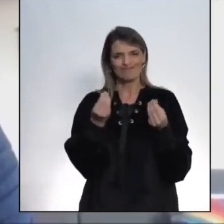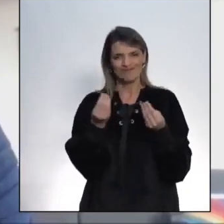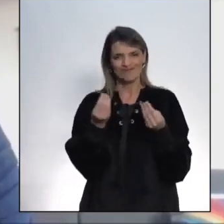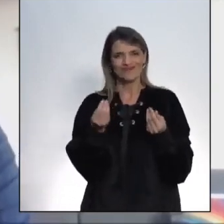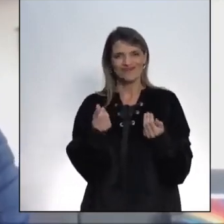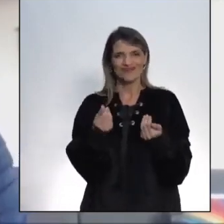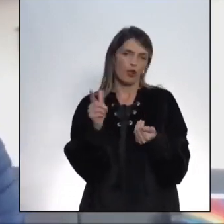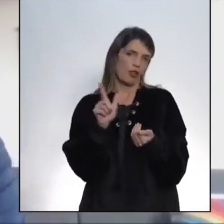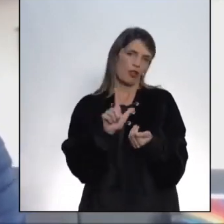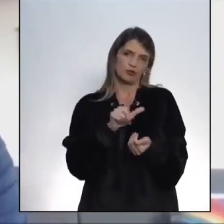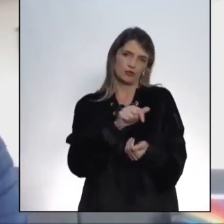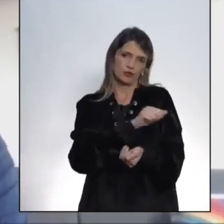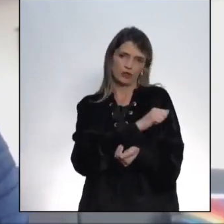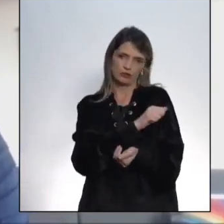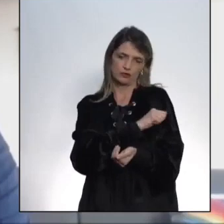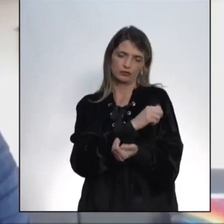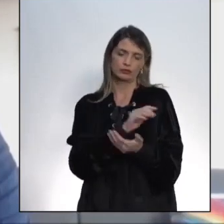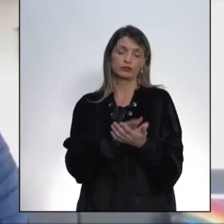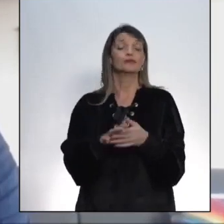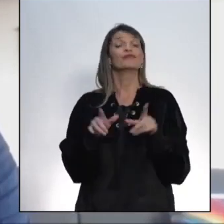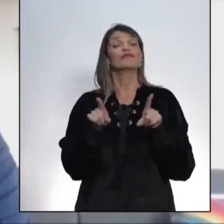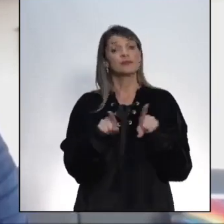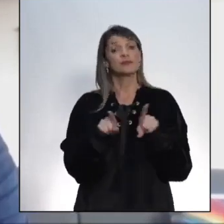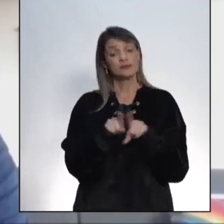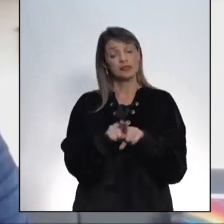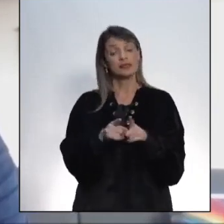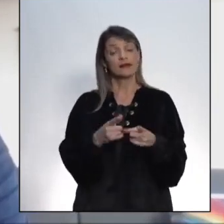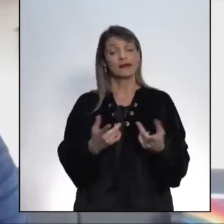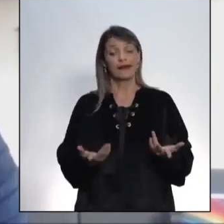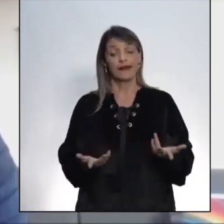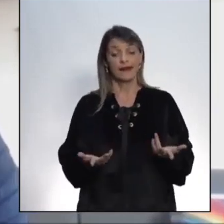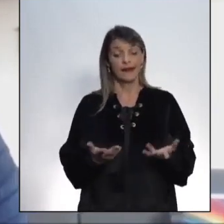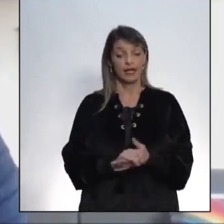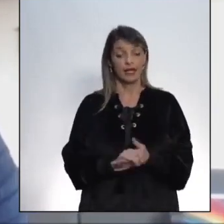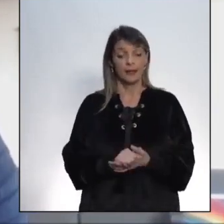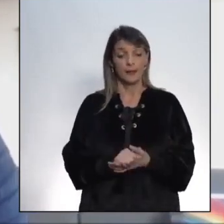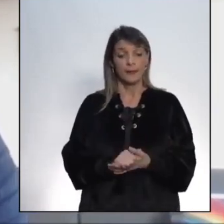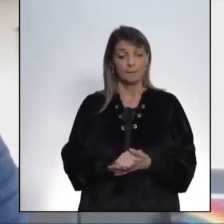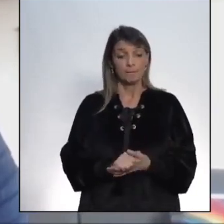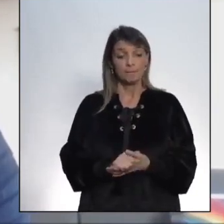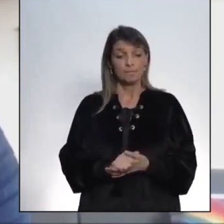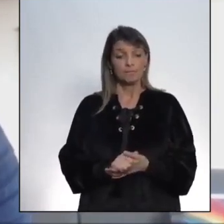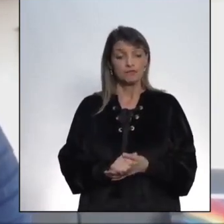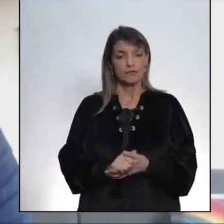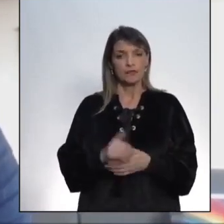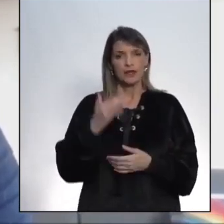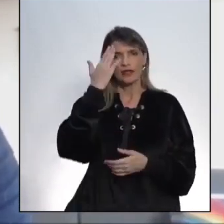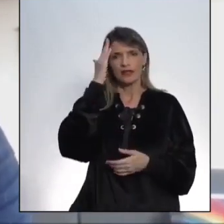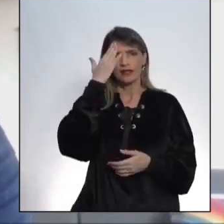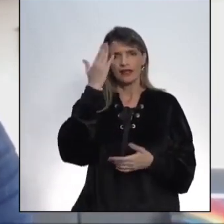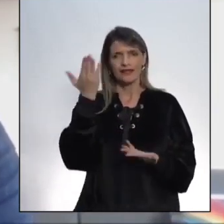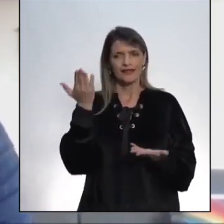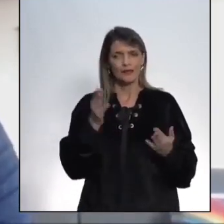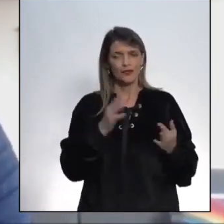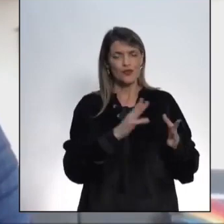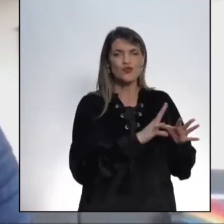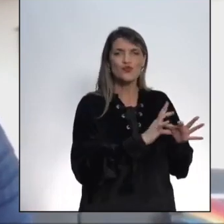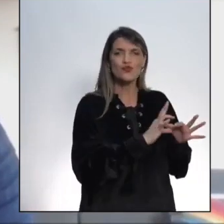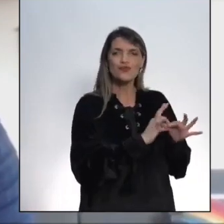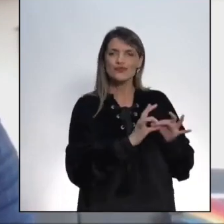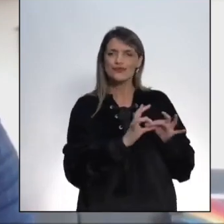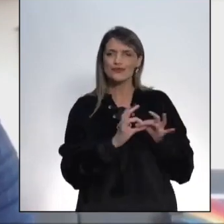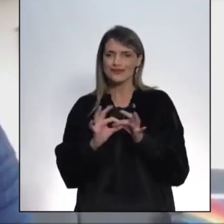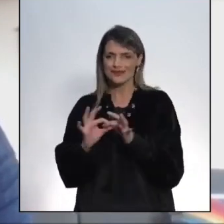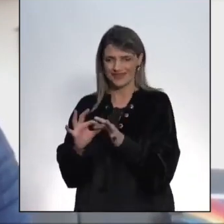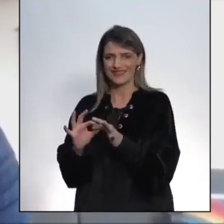alunos. Um segundo comentário é esse reconhecimento de contexto, né? Não é